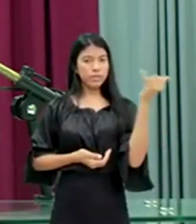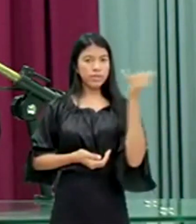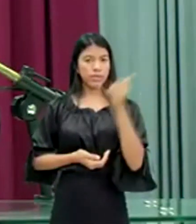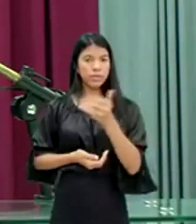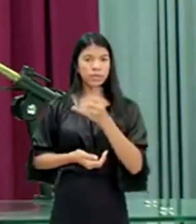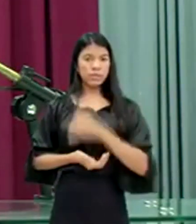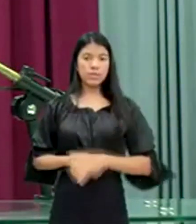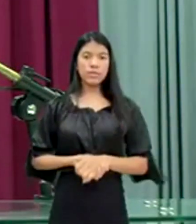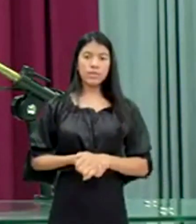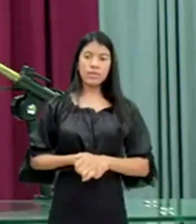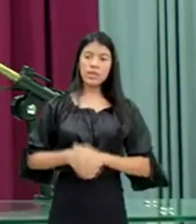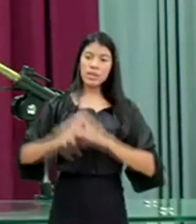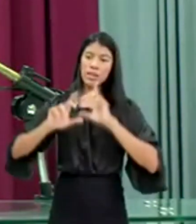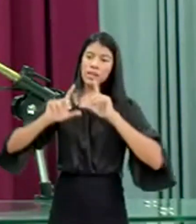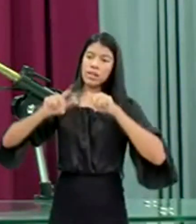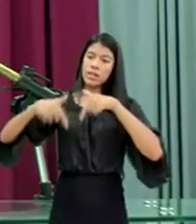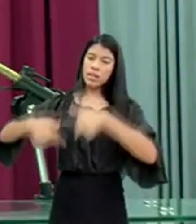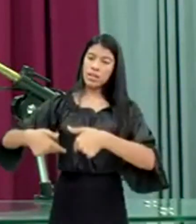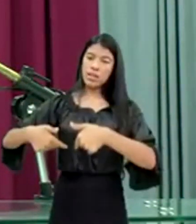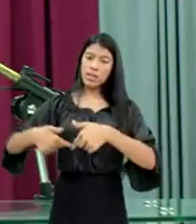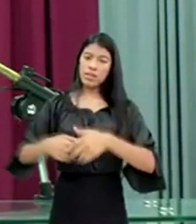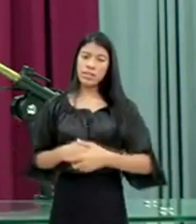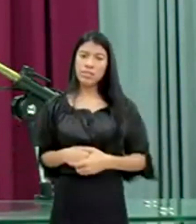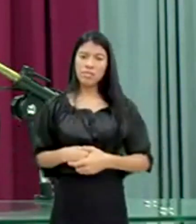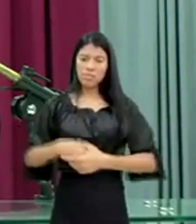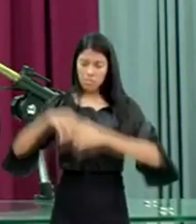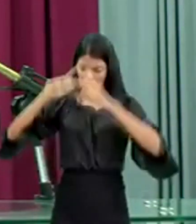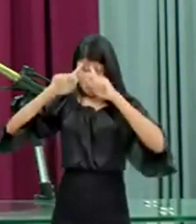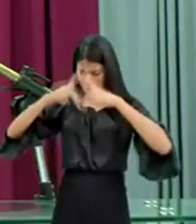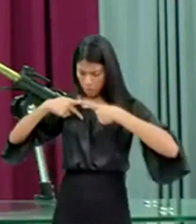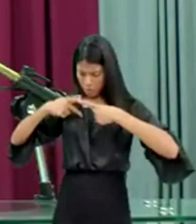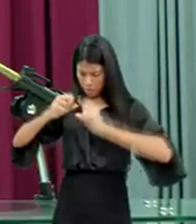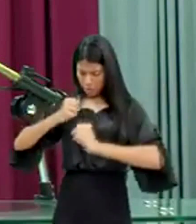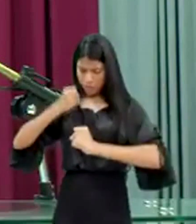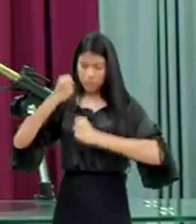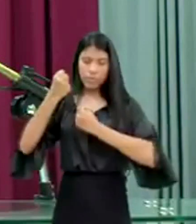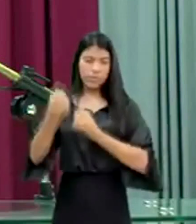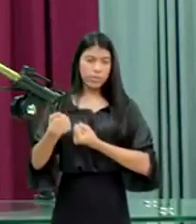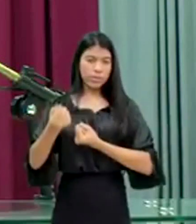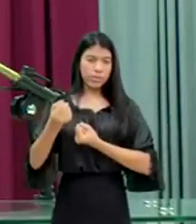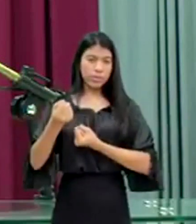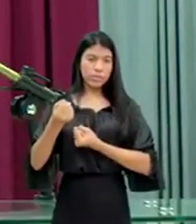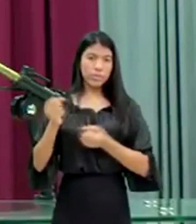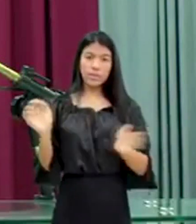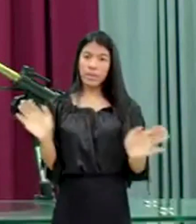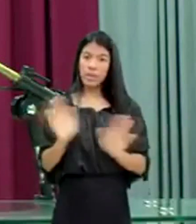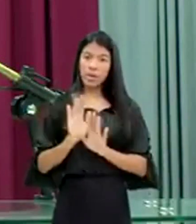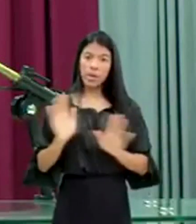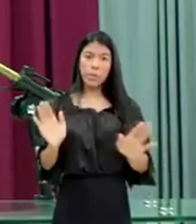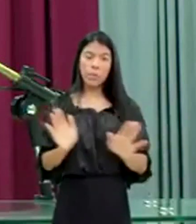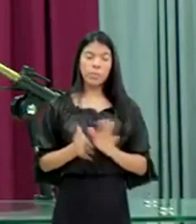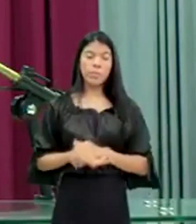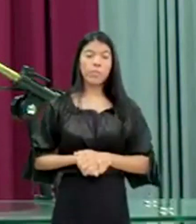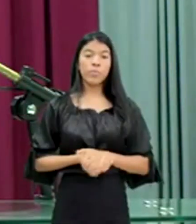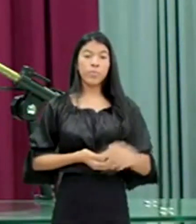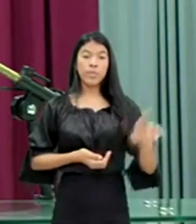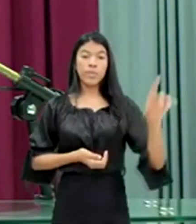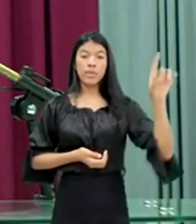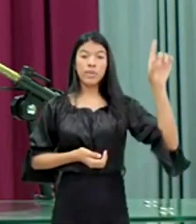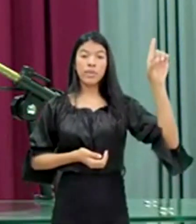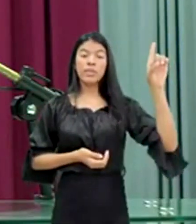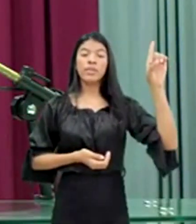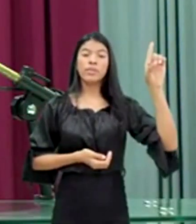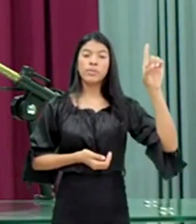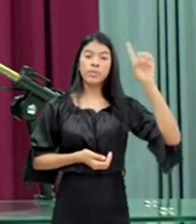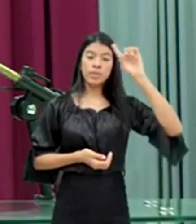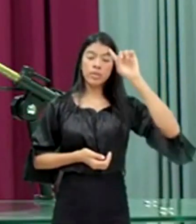que Israel teria que fazer isso por sua conta. Ele diz: eu vou introduzi-los na terra, eu vos